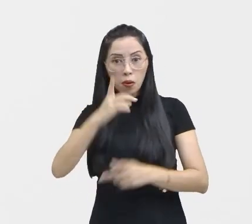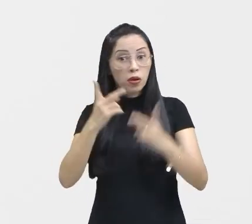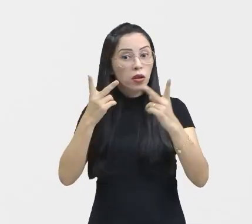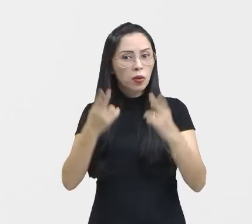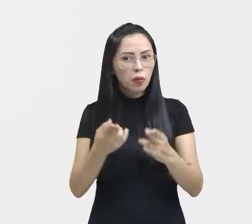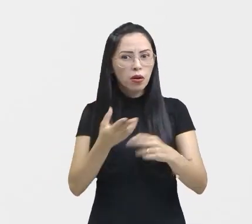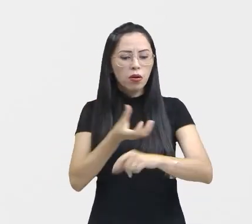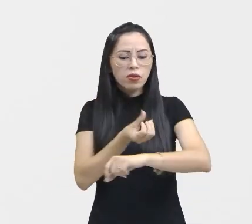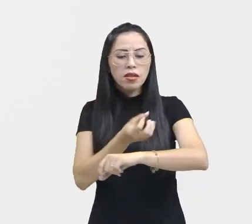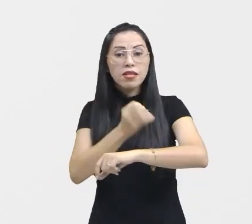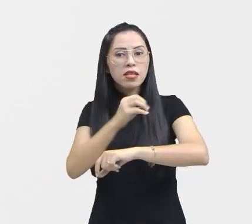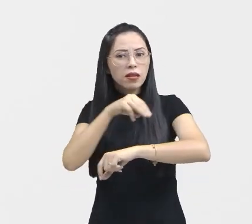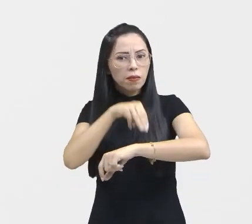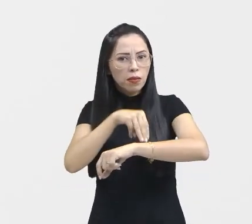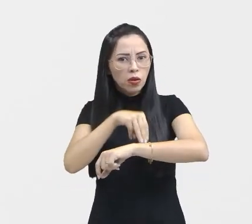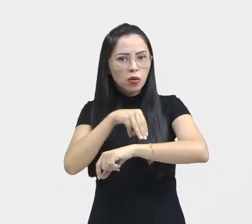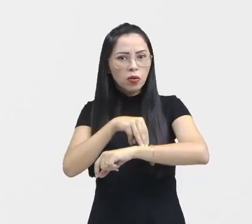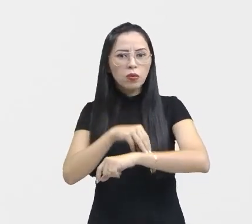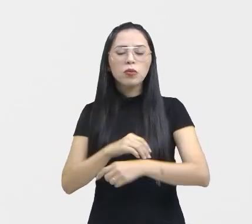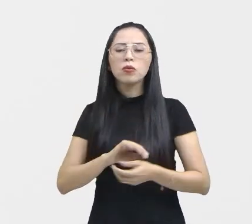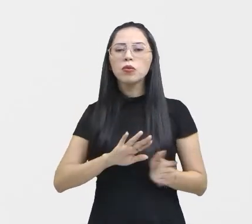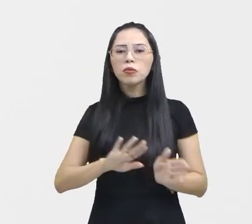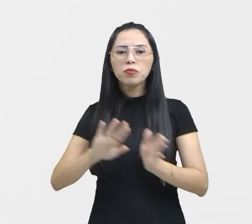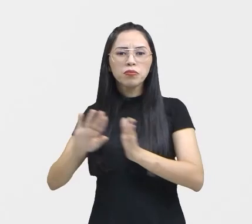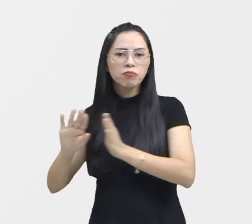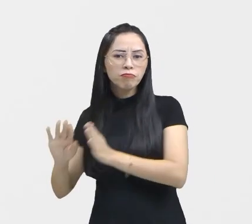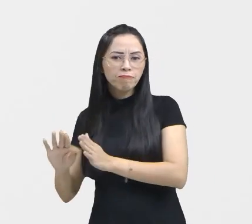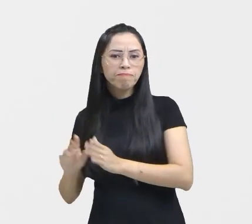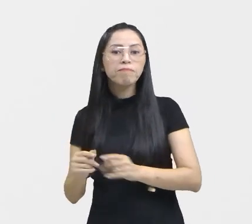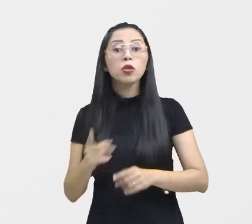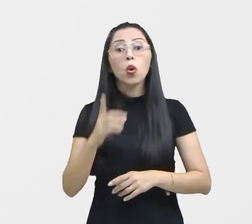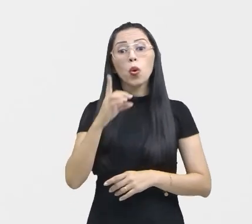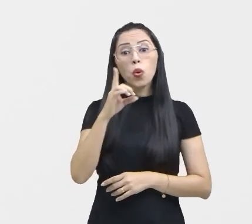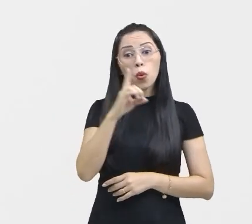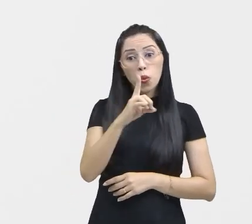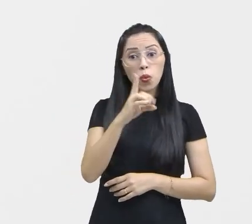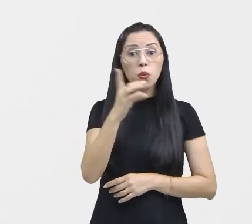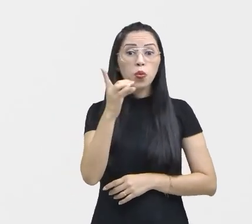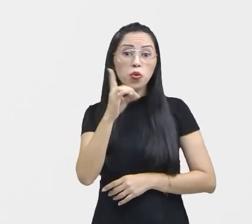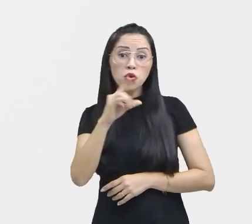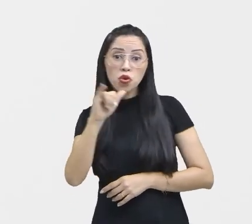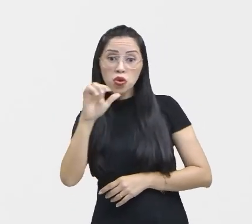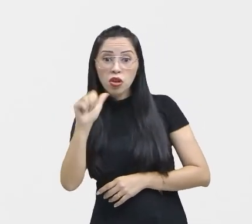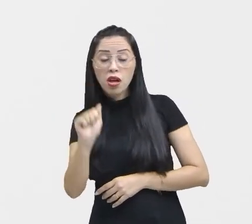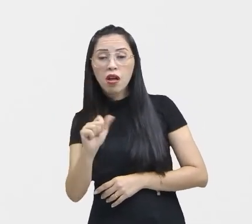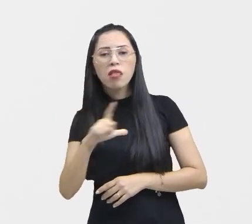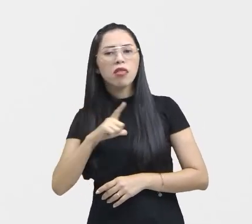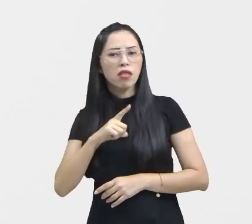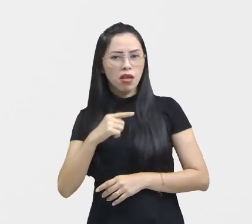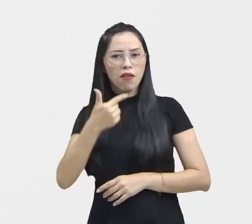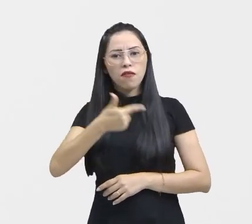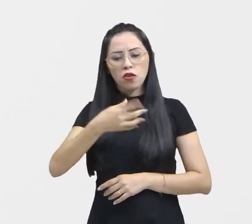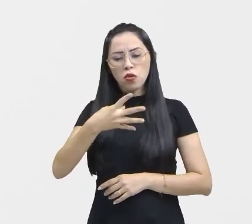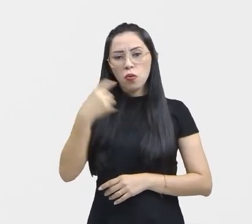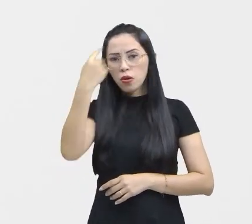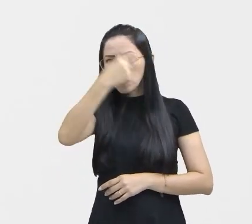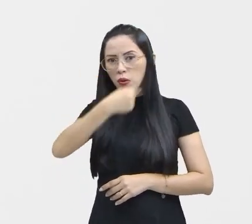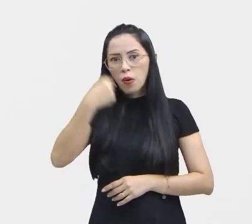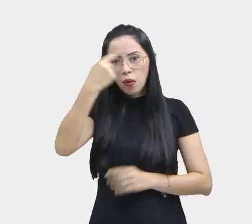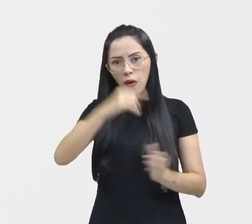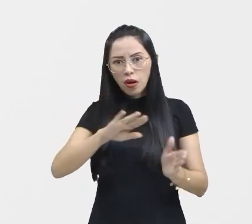minutos. Assim como um dia tem 24 horas e uma semana tem o equivalente a quanto?